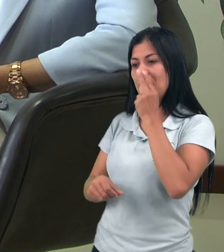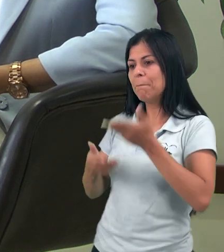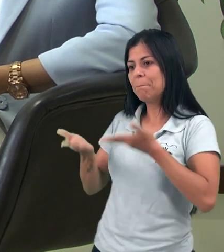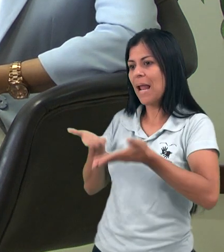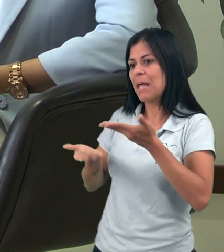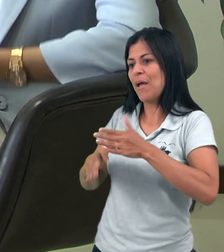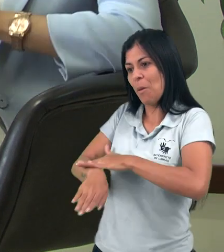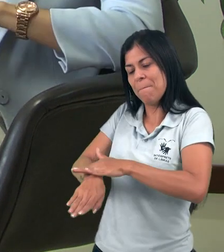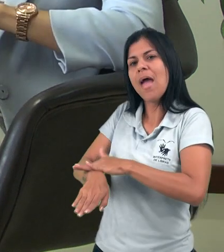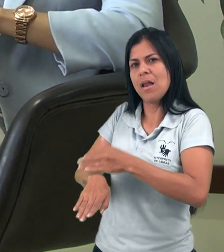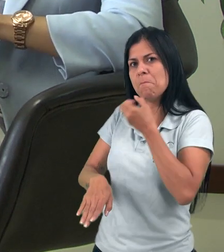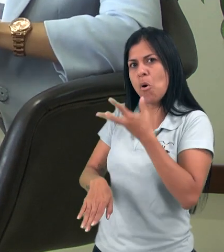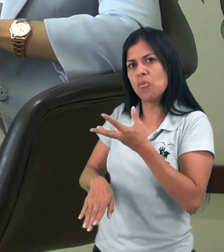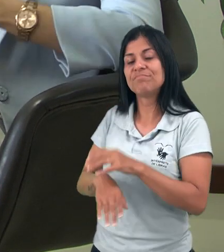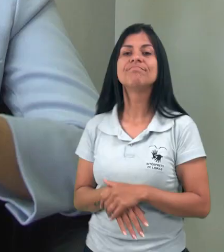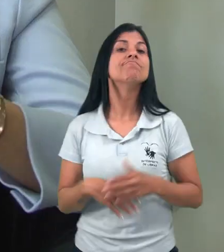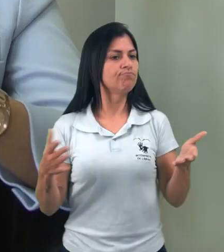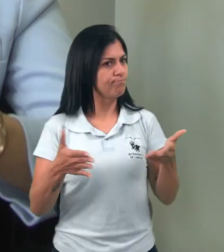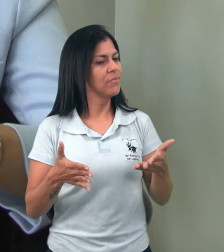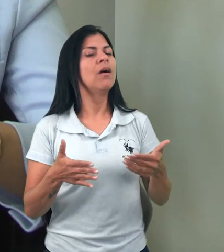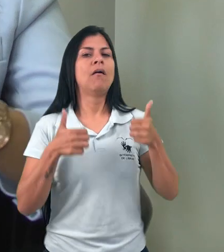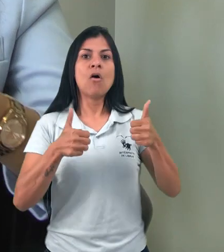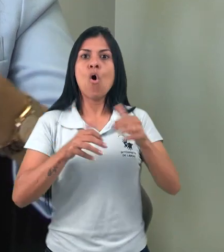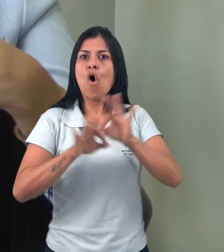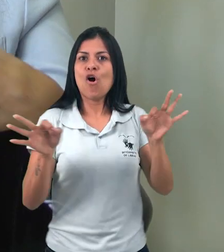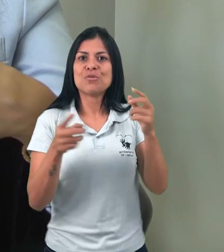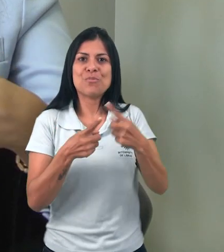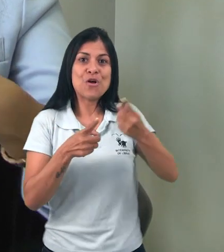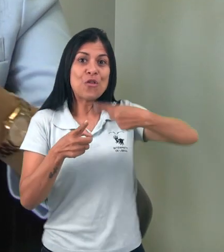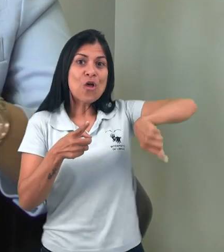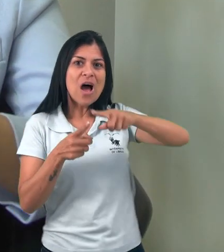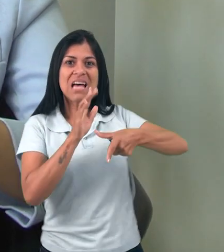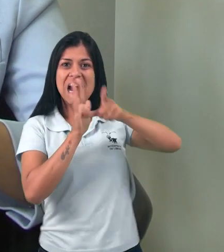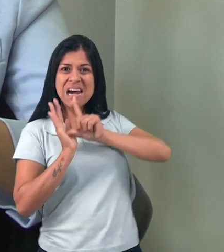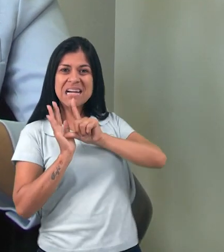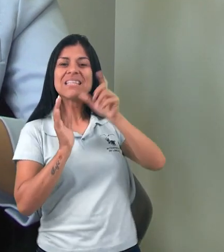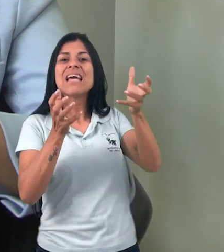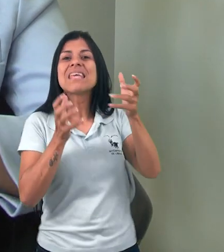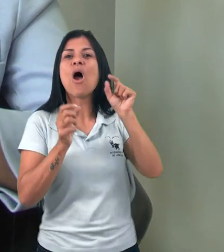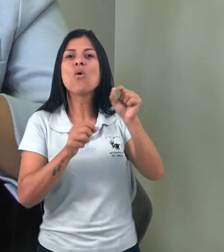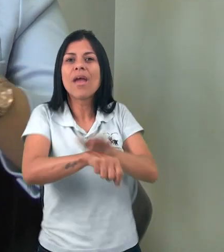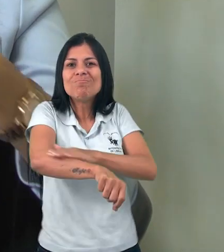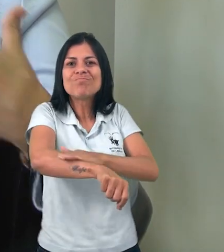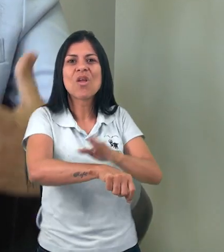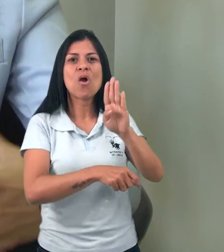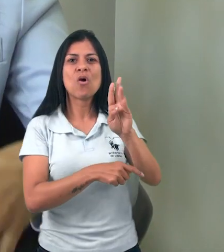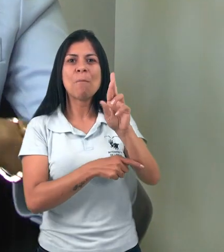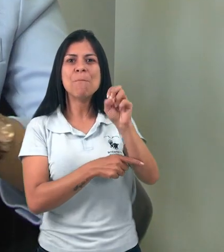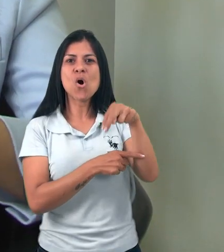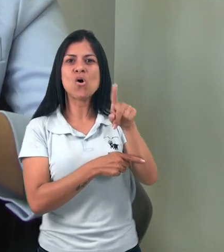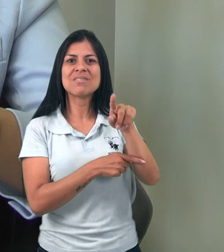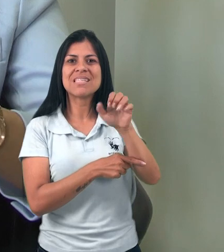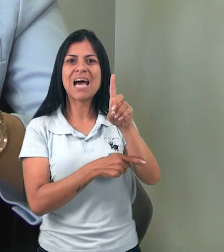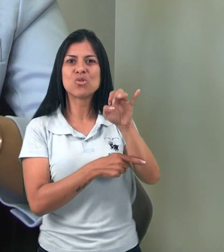com a pele? Graças a Deus. Porque antes a gente tinha a cultura de usar o bronzeador solar. Então eram as fórmulas, não só o